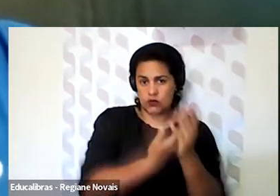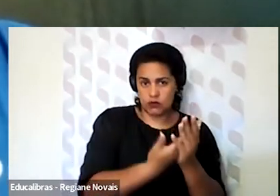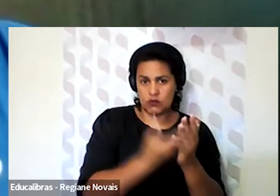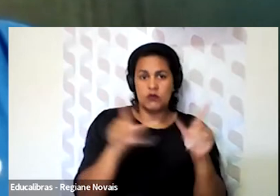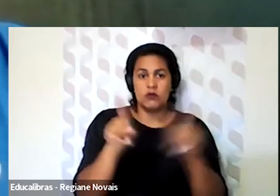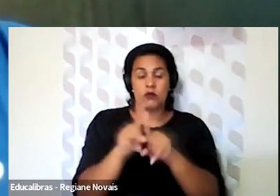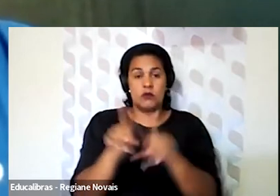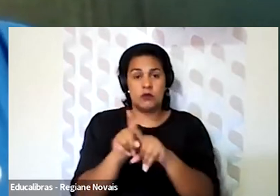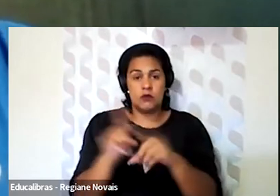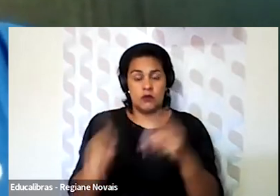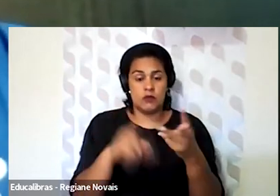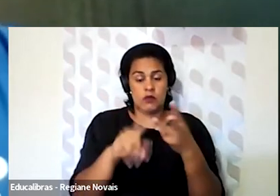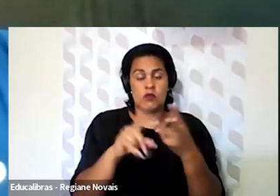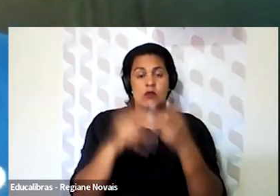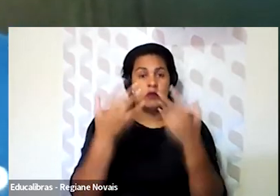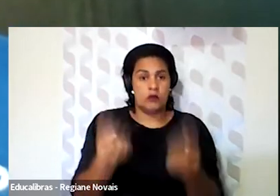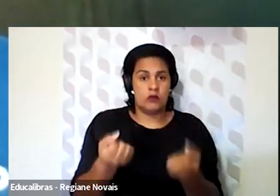em